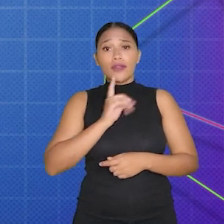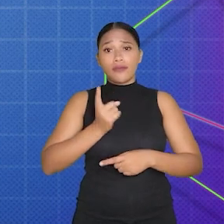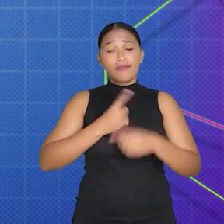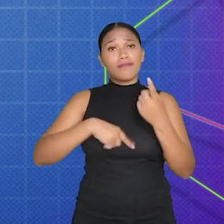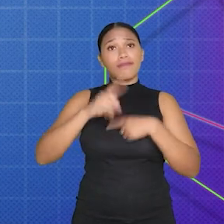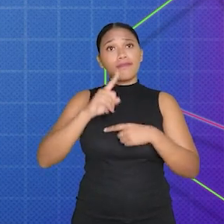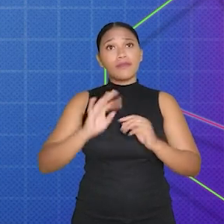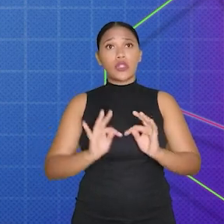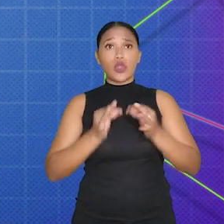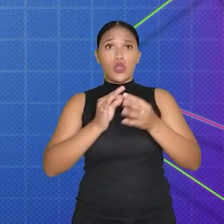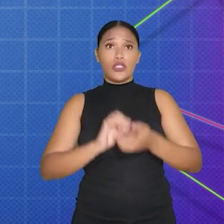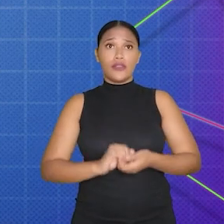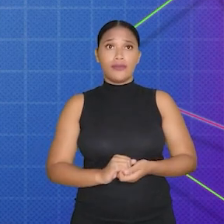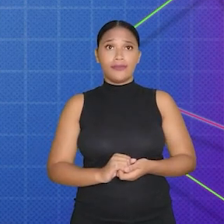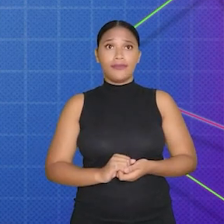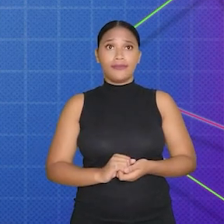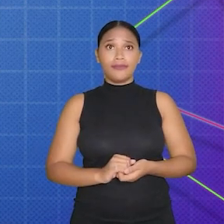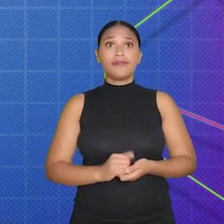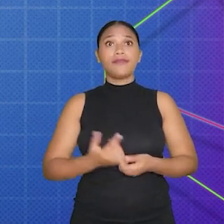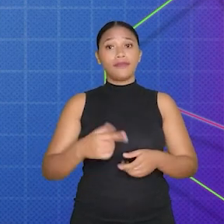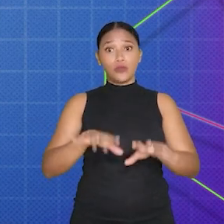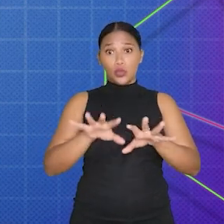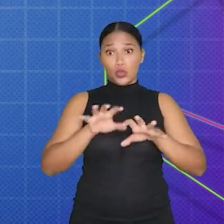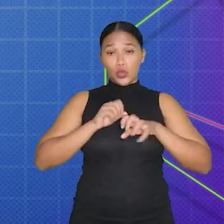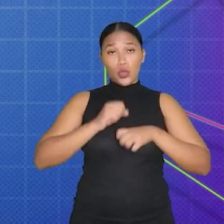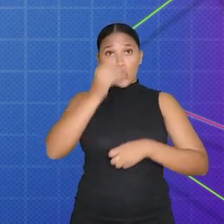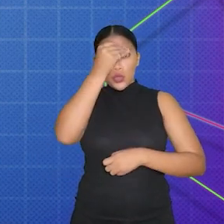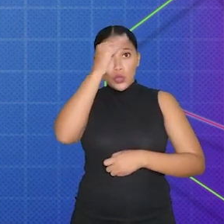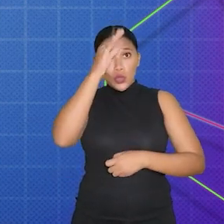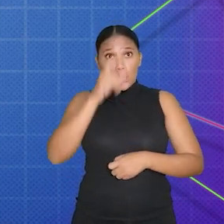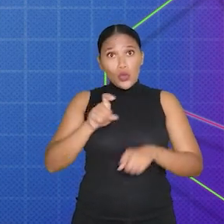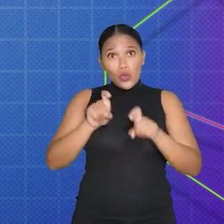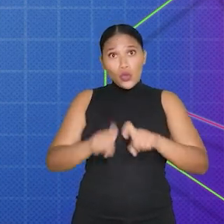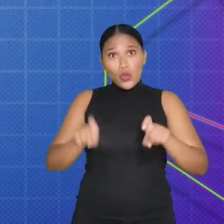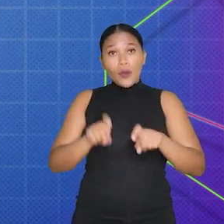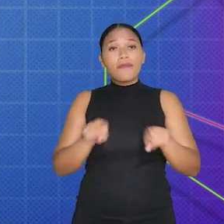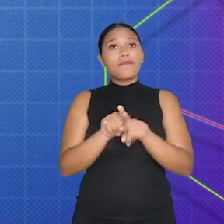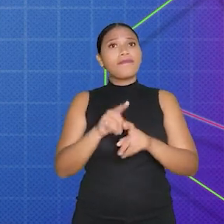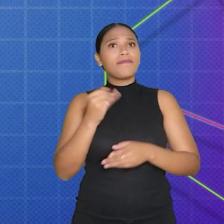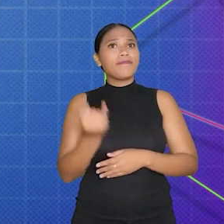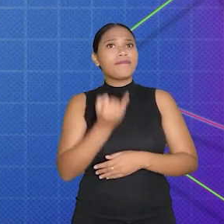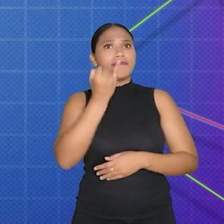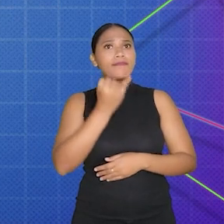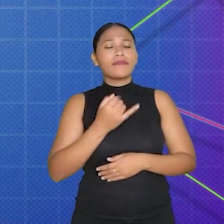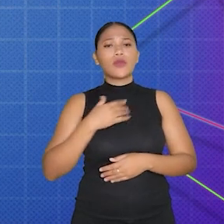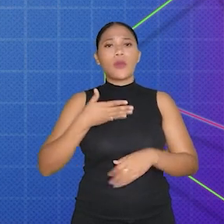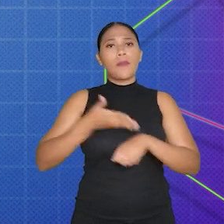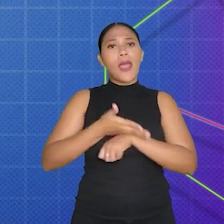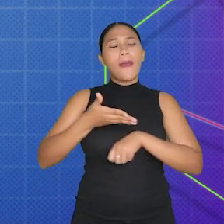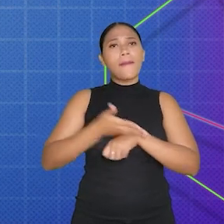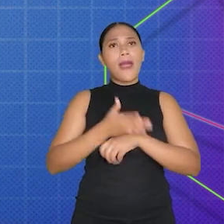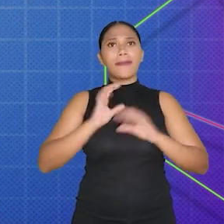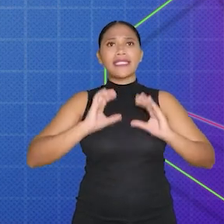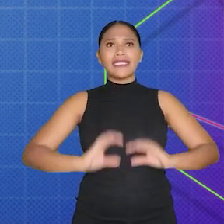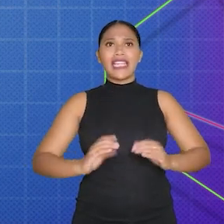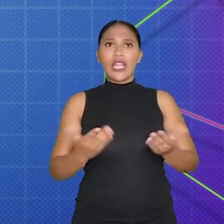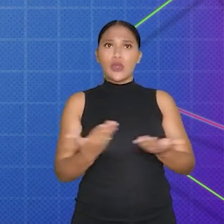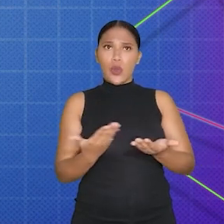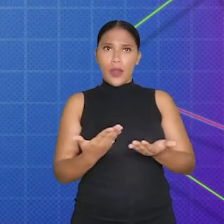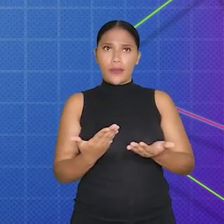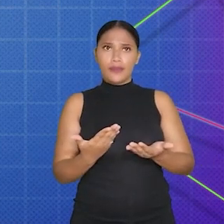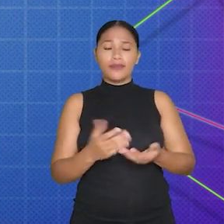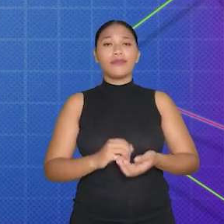que requer um conhecimento avançado em tecnologia. A alfabetização digital também é importante para a participação cidadã